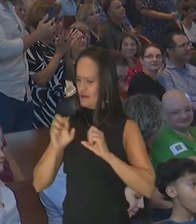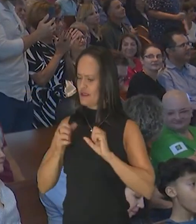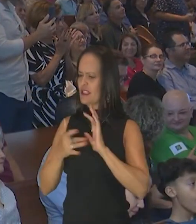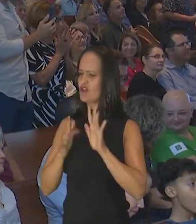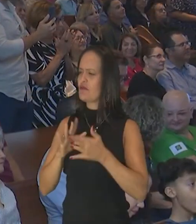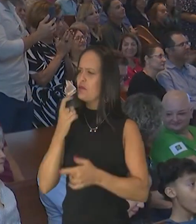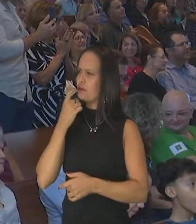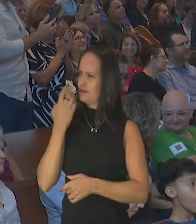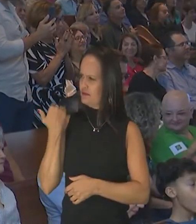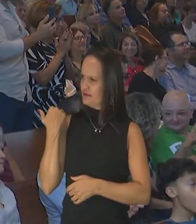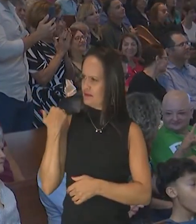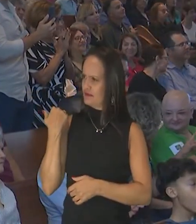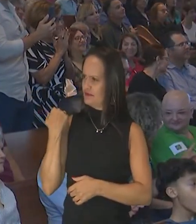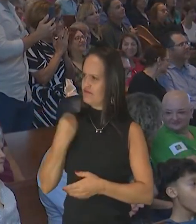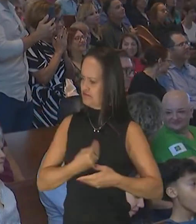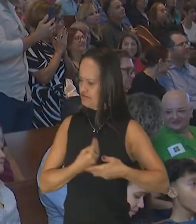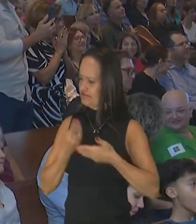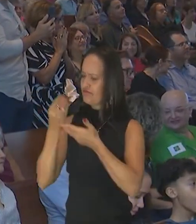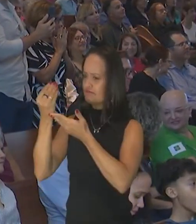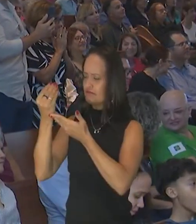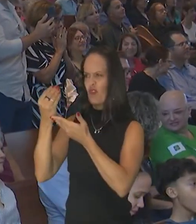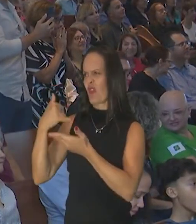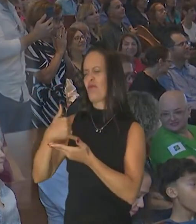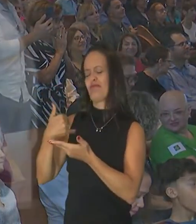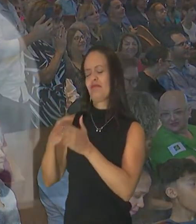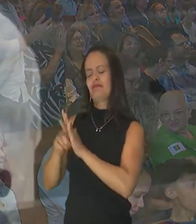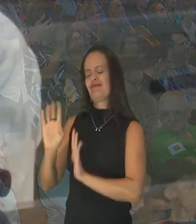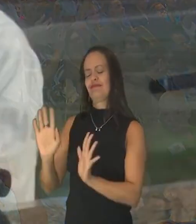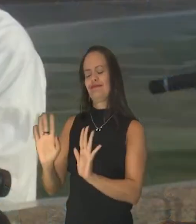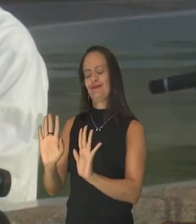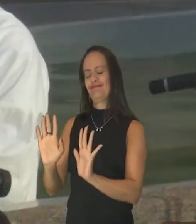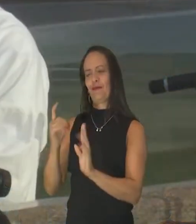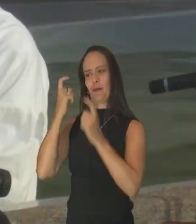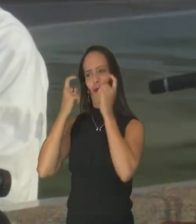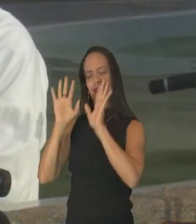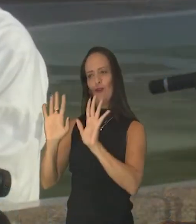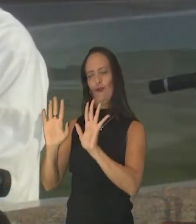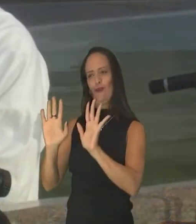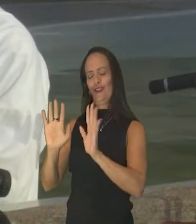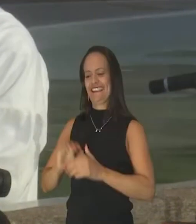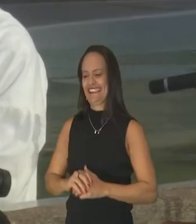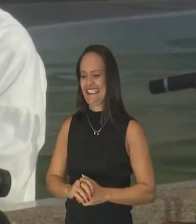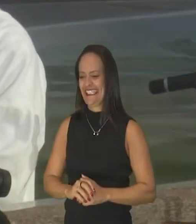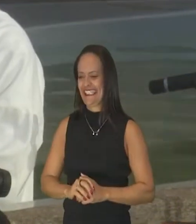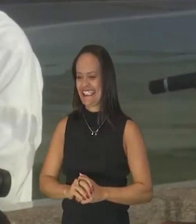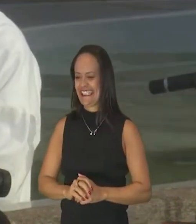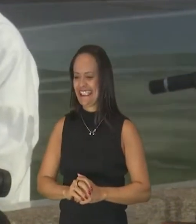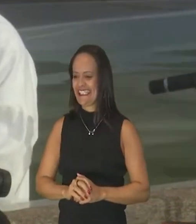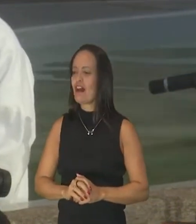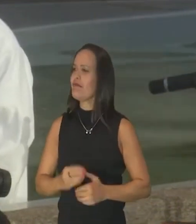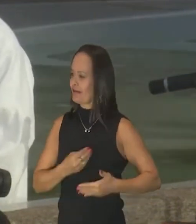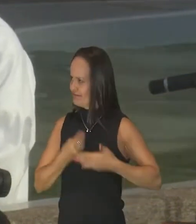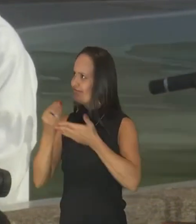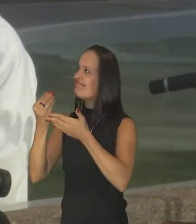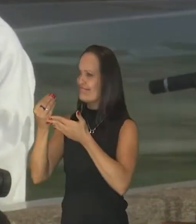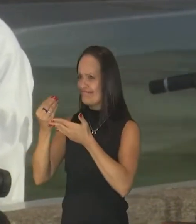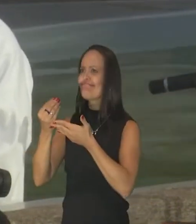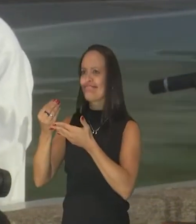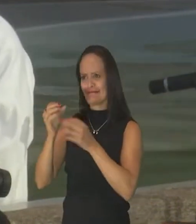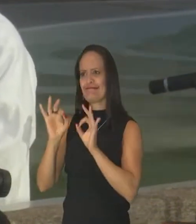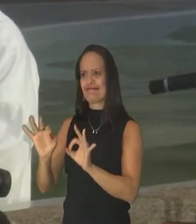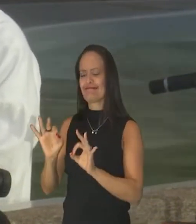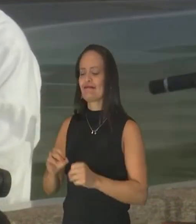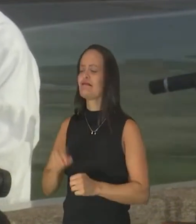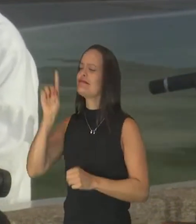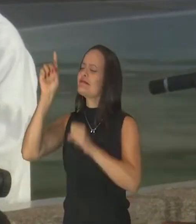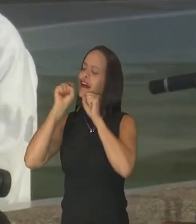tem pouco tempo, entregou a sua vida, não vou perguntar a sua idade. A barba entrega. Mas a barba entrega, não é verdade? Que